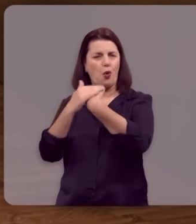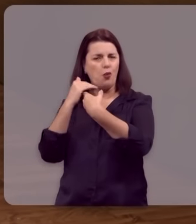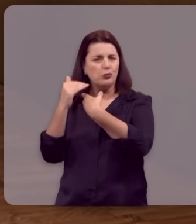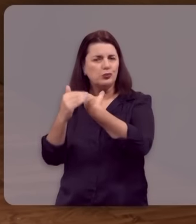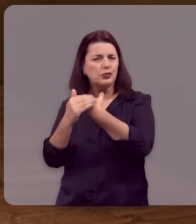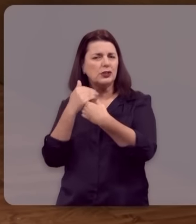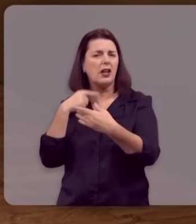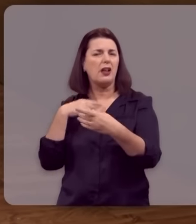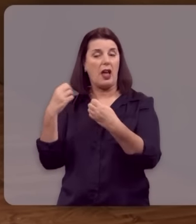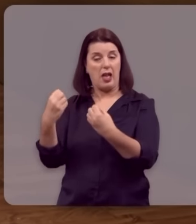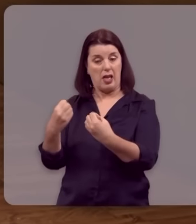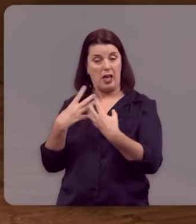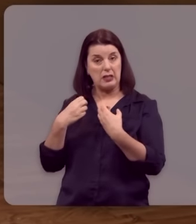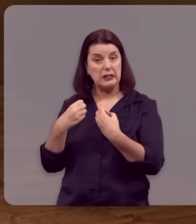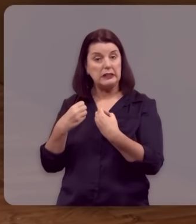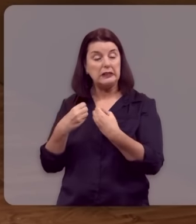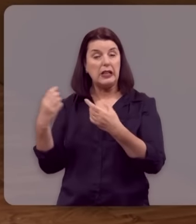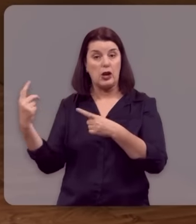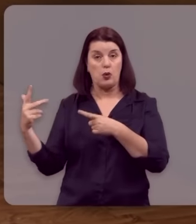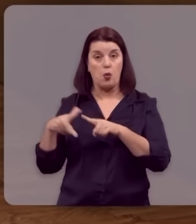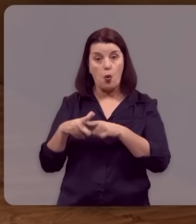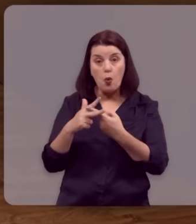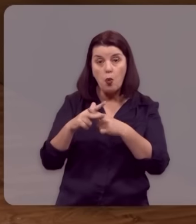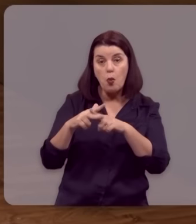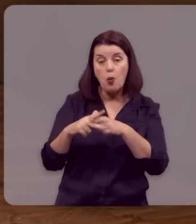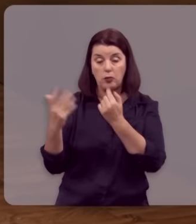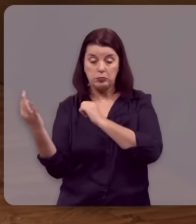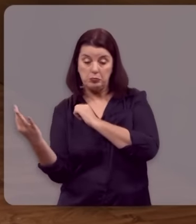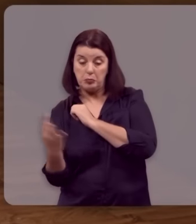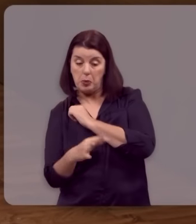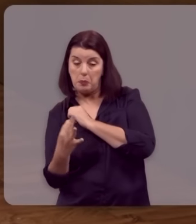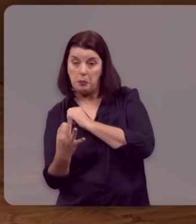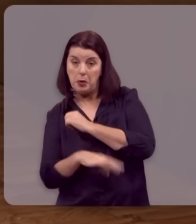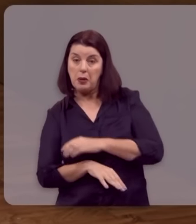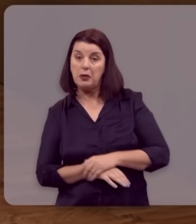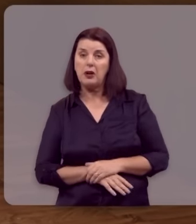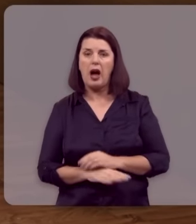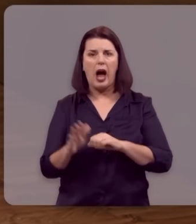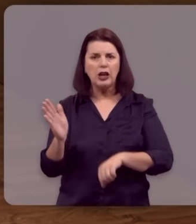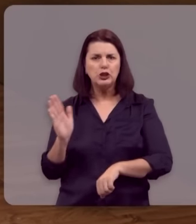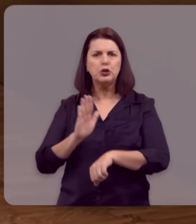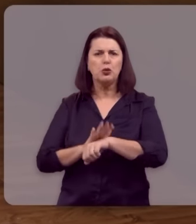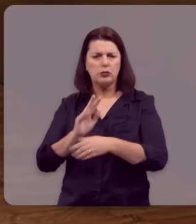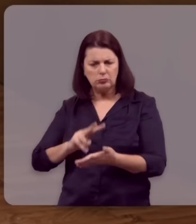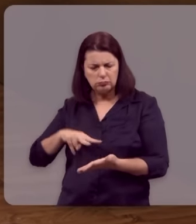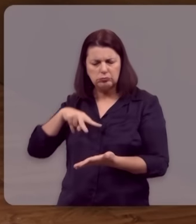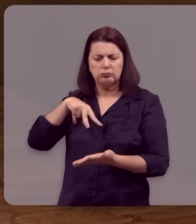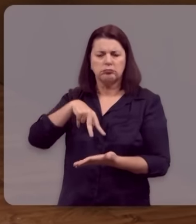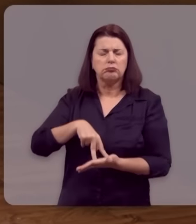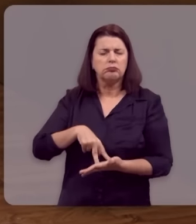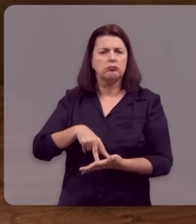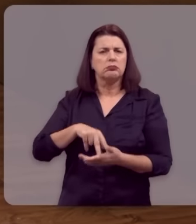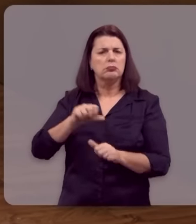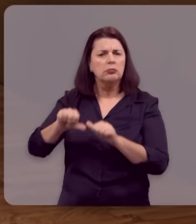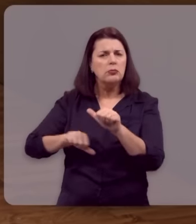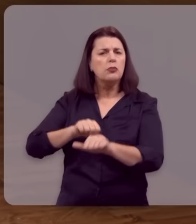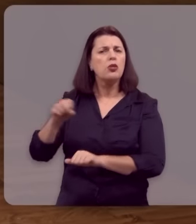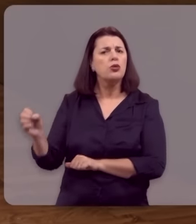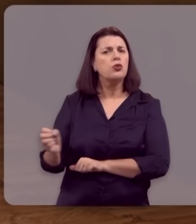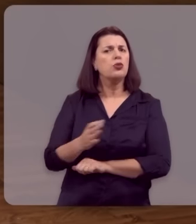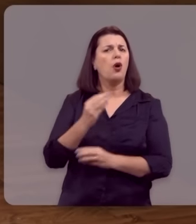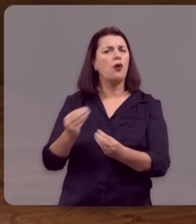aconselha, nos exorta, nos corrige, nos disciplina, nos apruma, nos restaura,